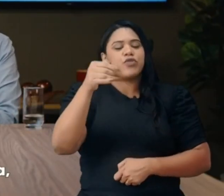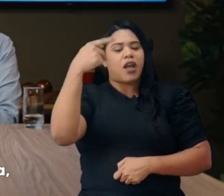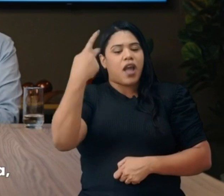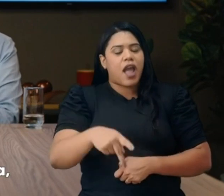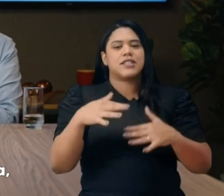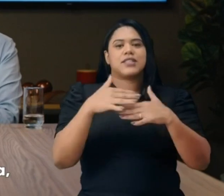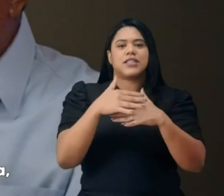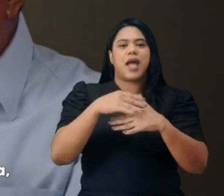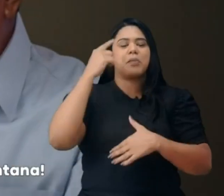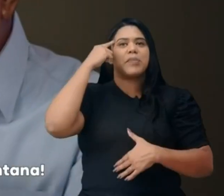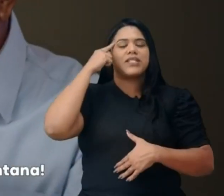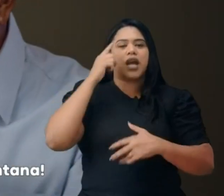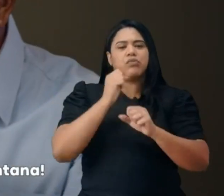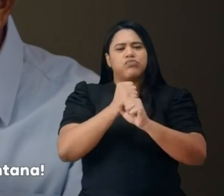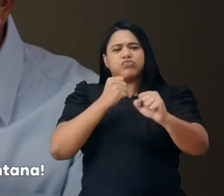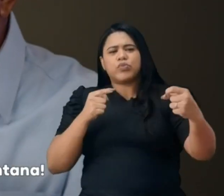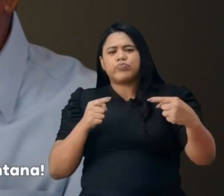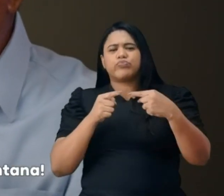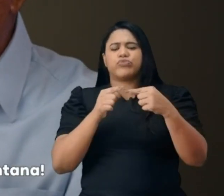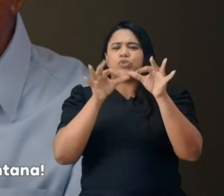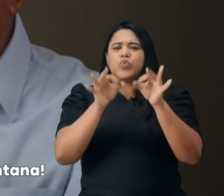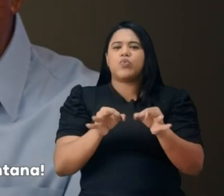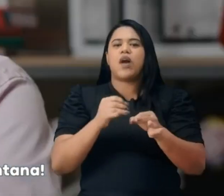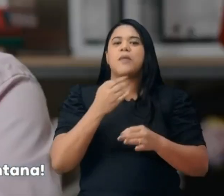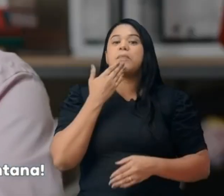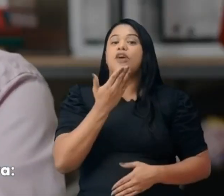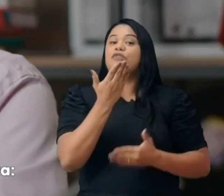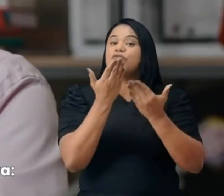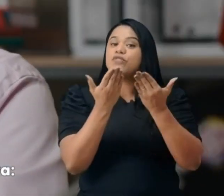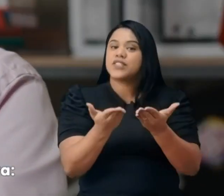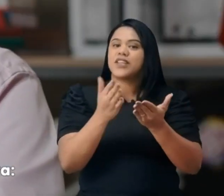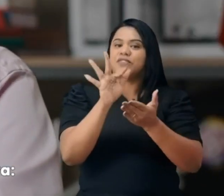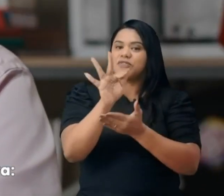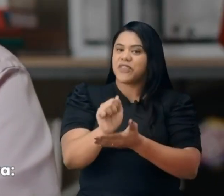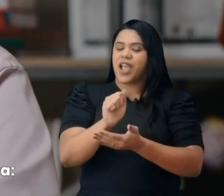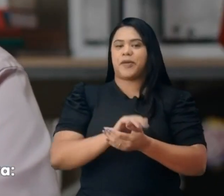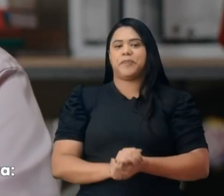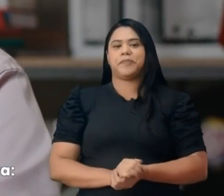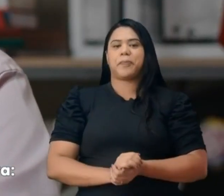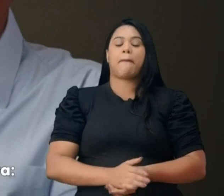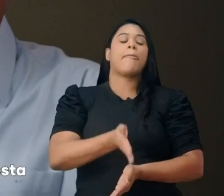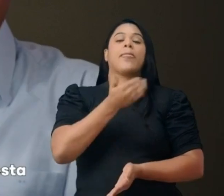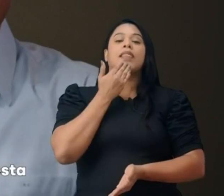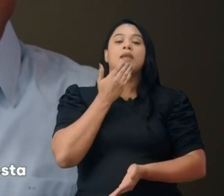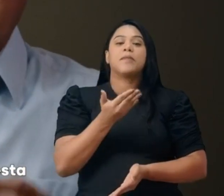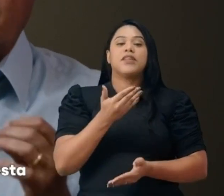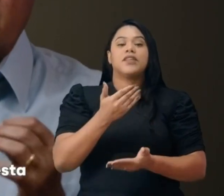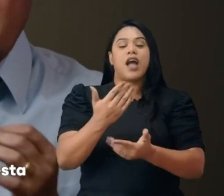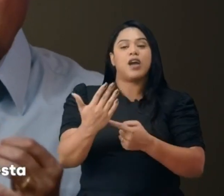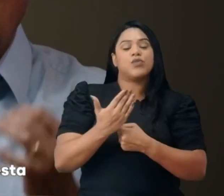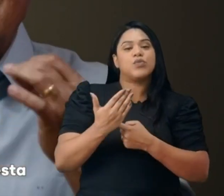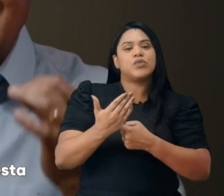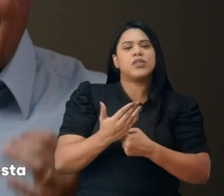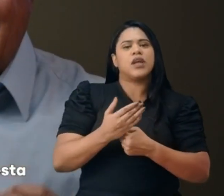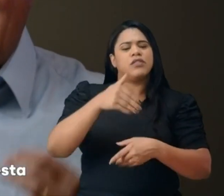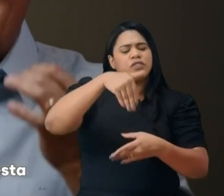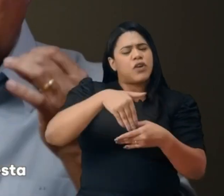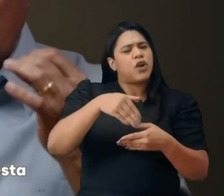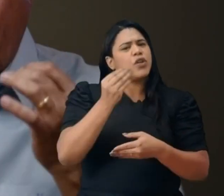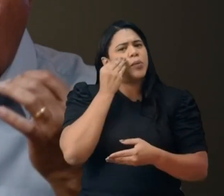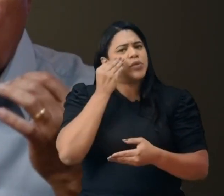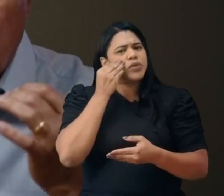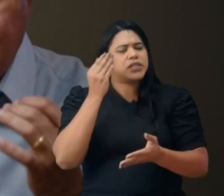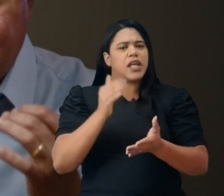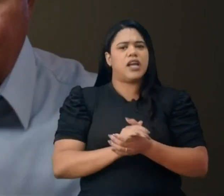para o futuro de Feira, pensar do tamanho de Feira de Santana. Eu quero fazer um pedido à Feira. Um pedido que vocês nos dê